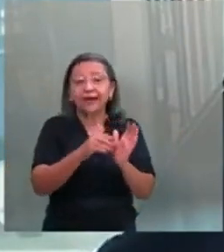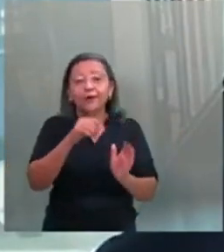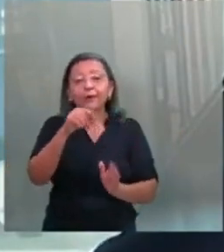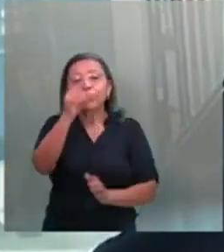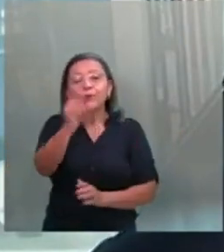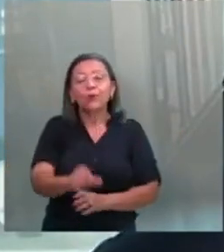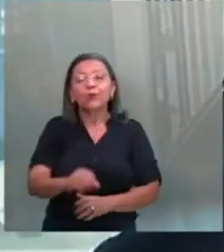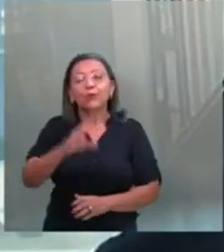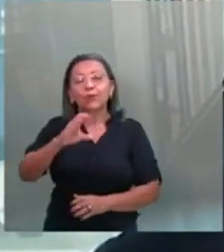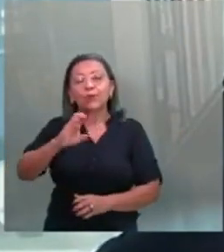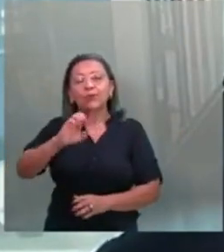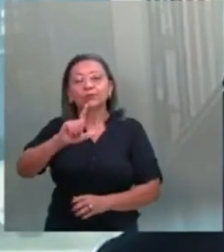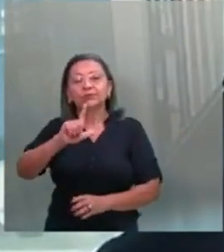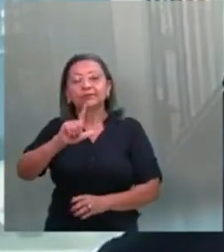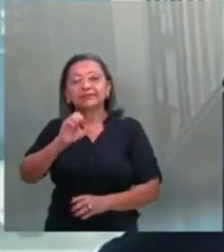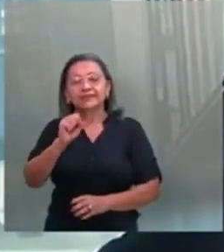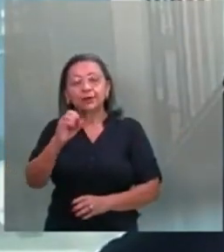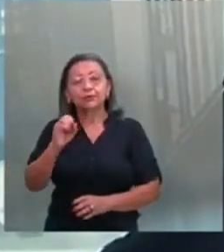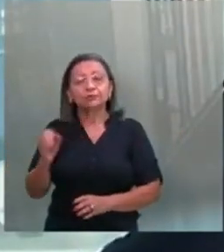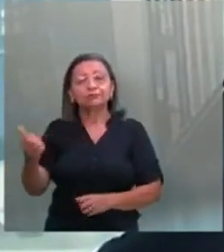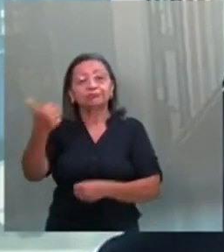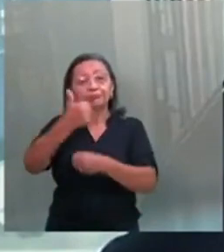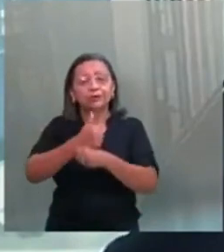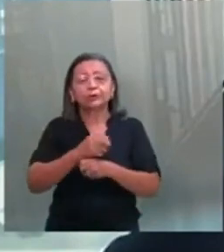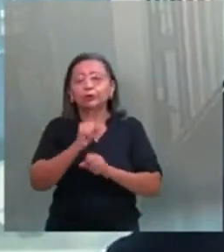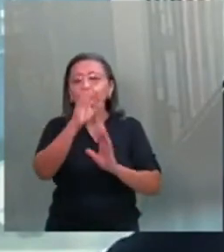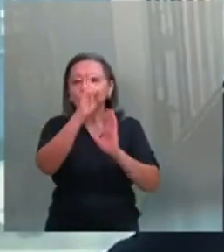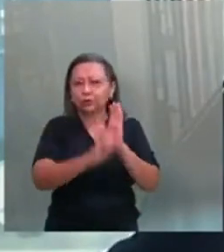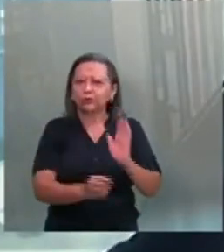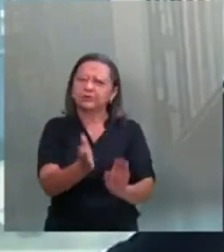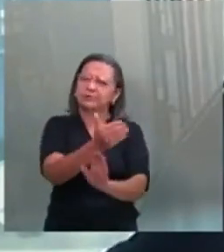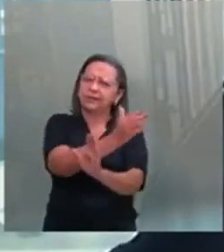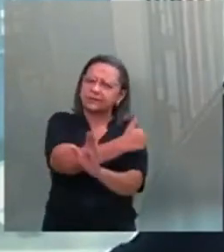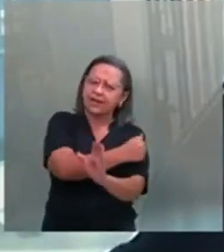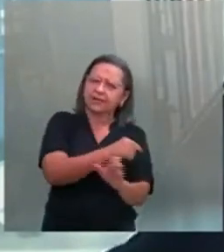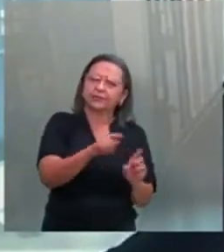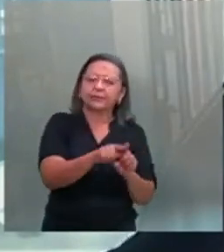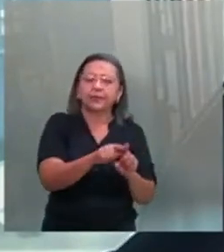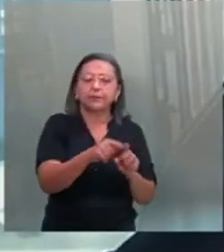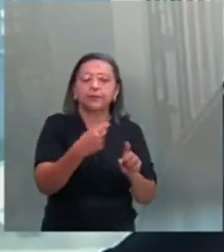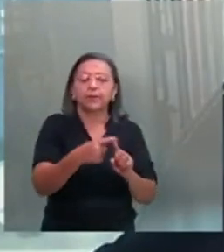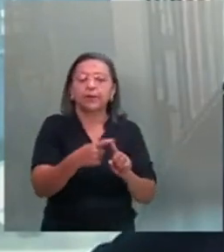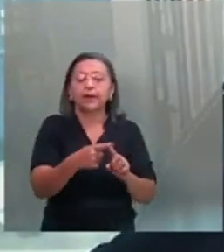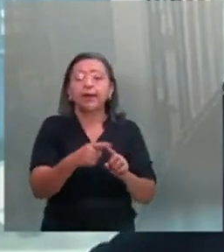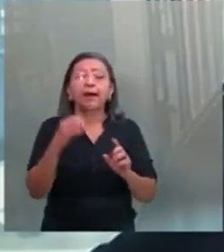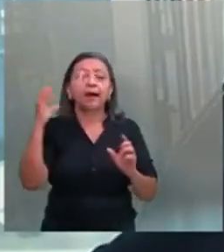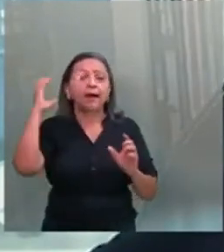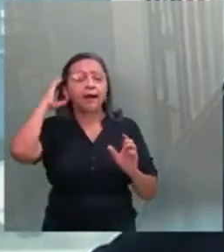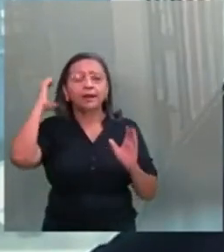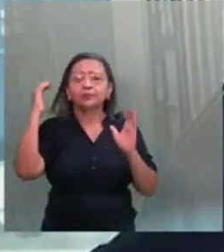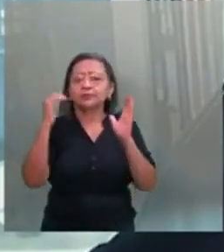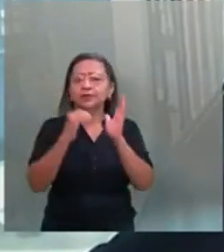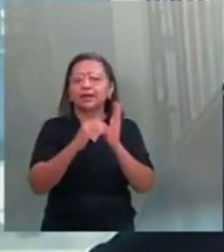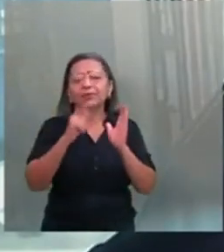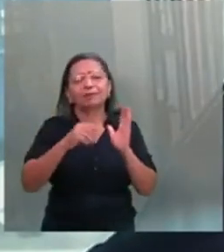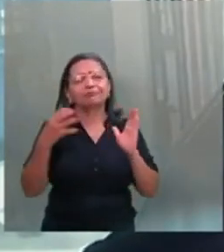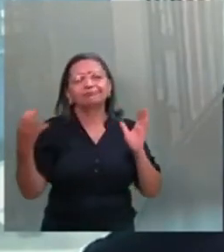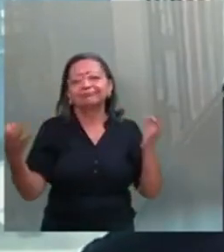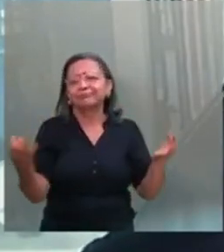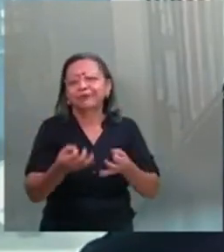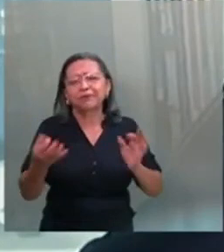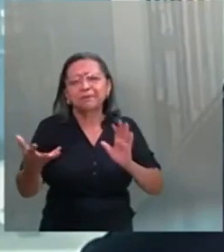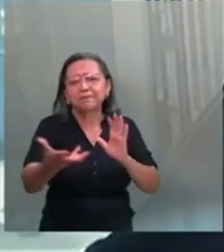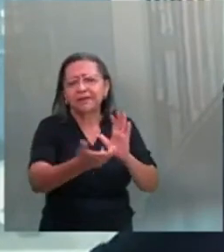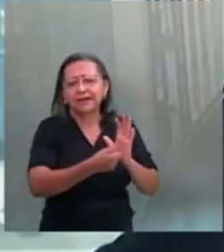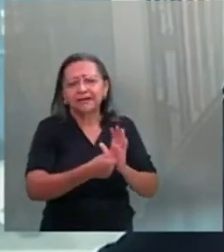em nome de todos os diretores que por lá passaram, inclusive o Silvio Raogen, que a Rádio Senado é uma beleza. Eu sou ouvinte até